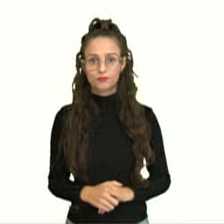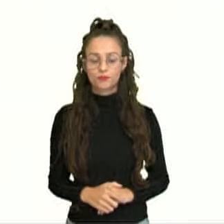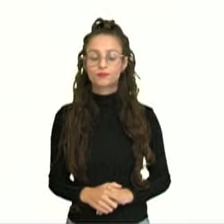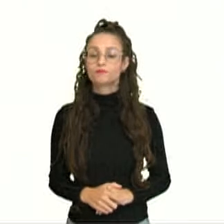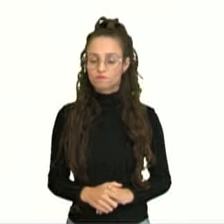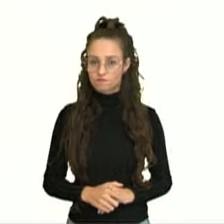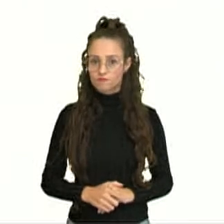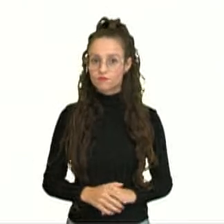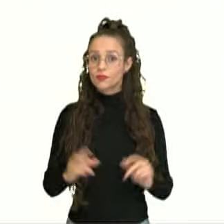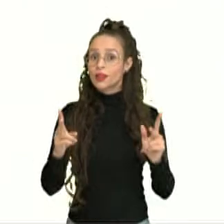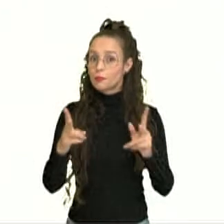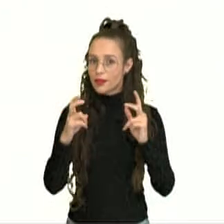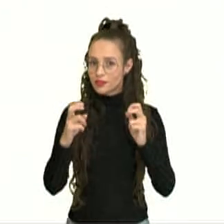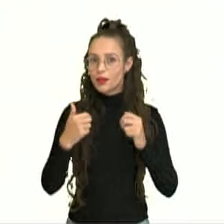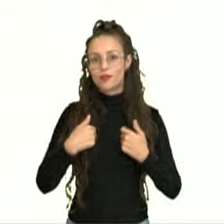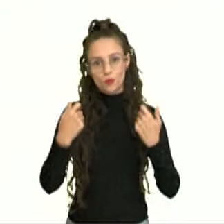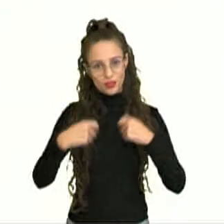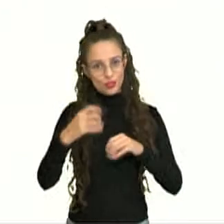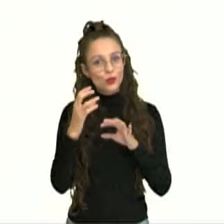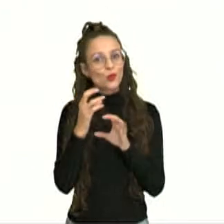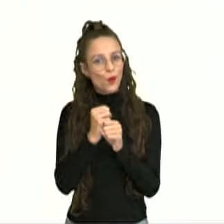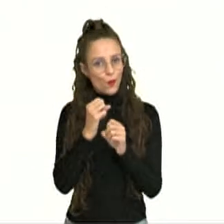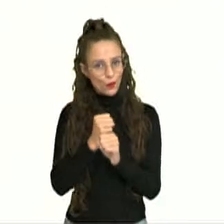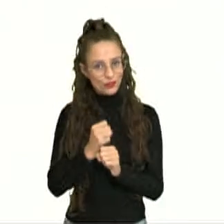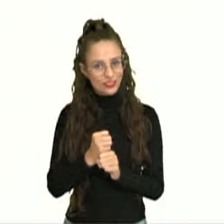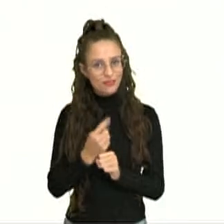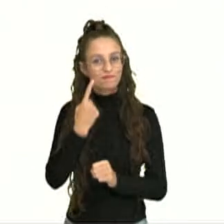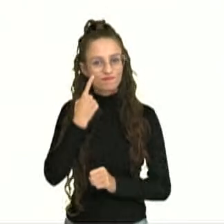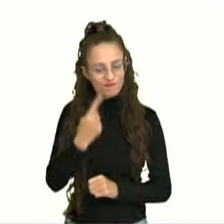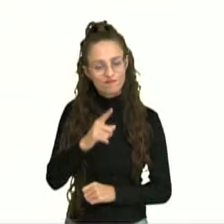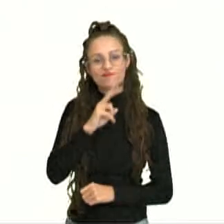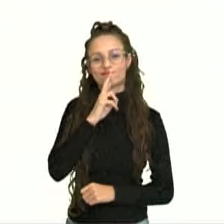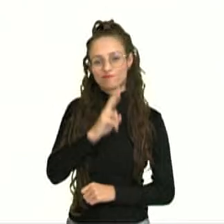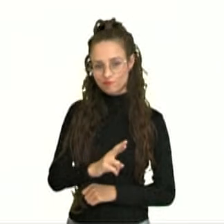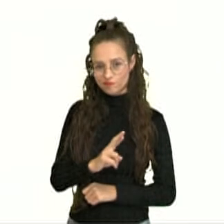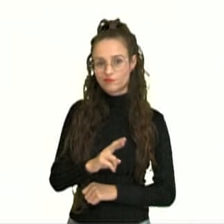Observe que eu tive que fazer uma conta para chegar a esses índices, né?